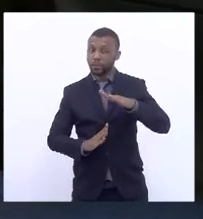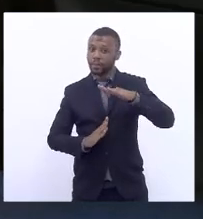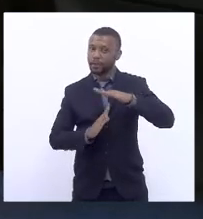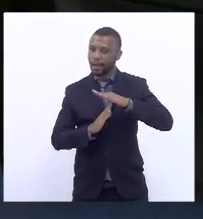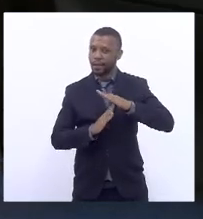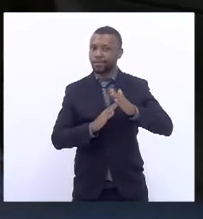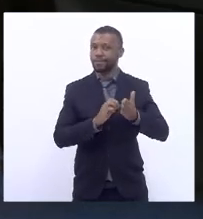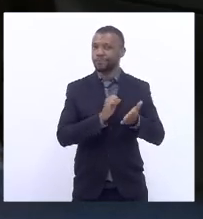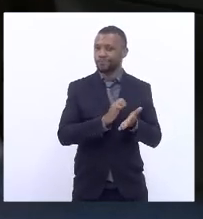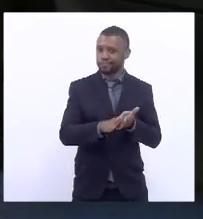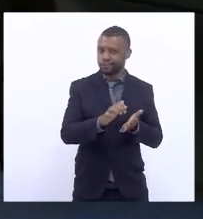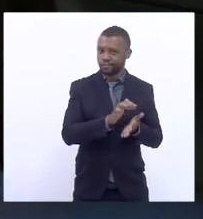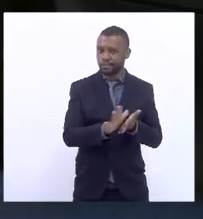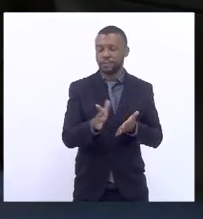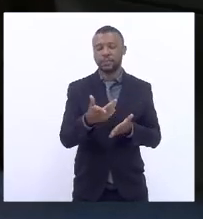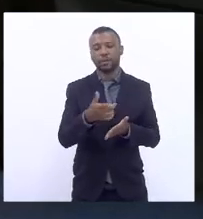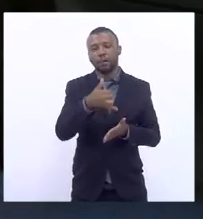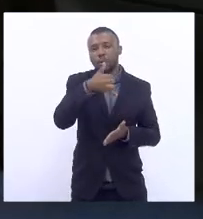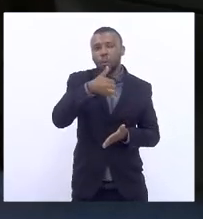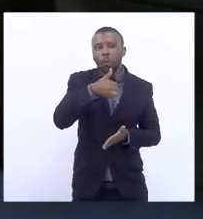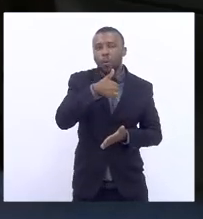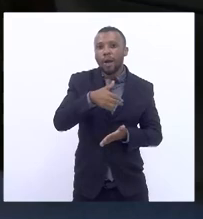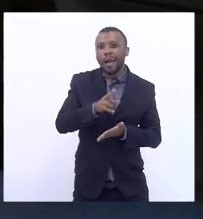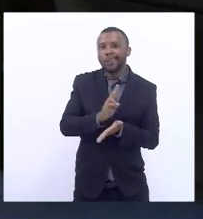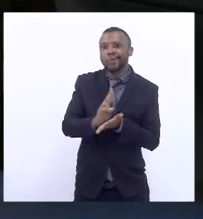sacrificando as universidades. Está se